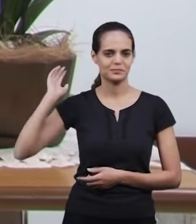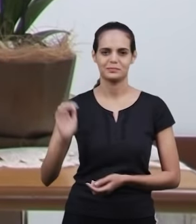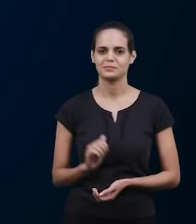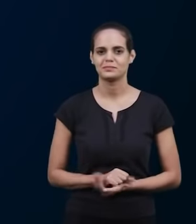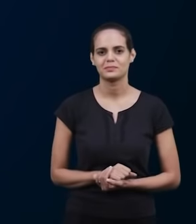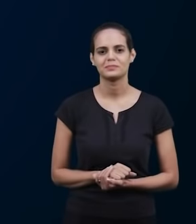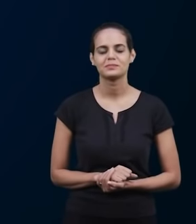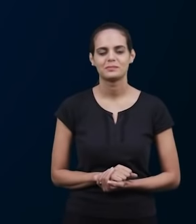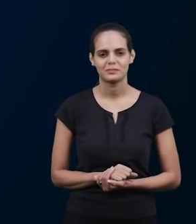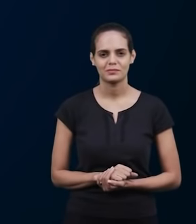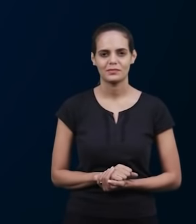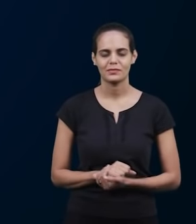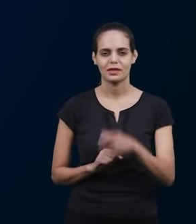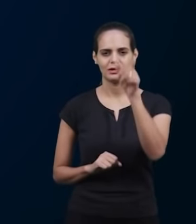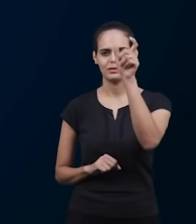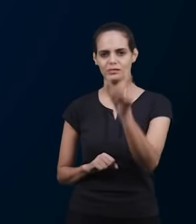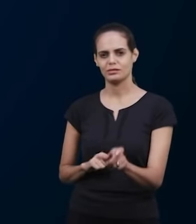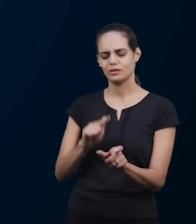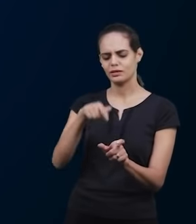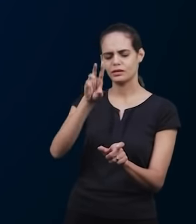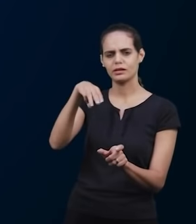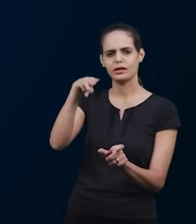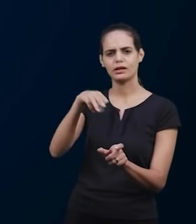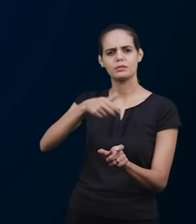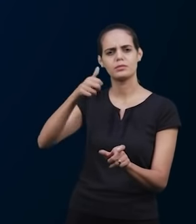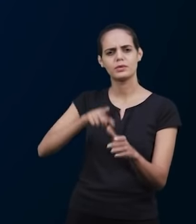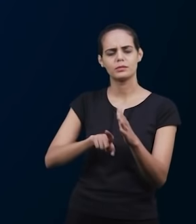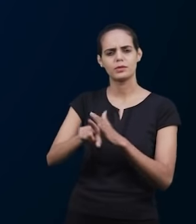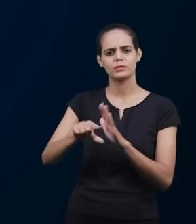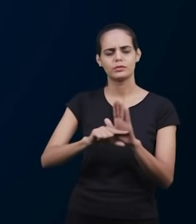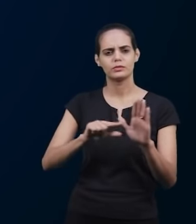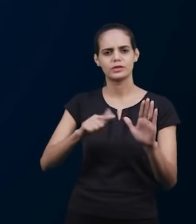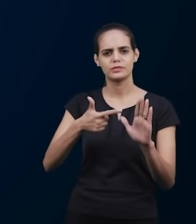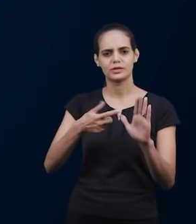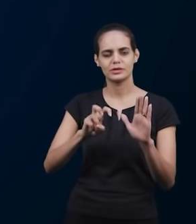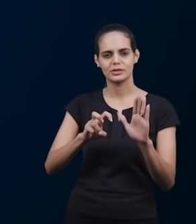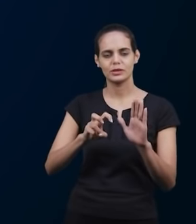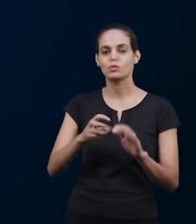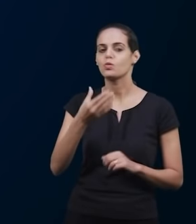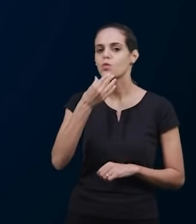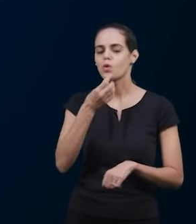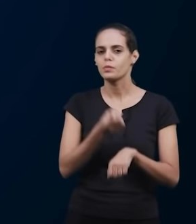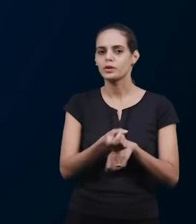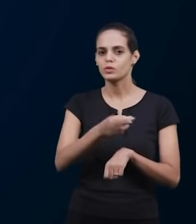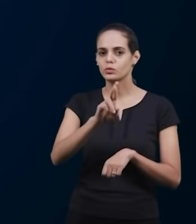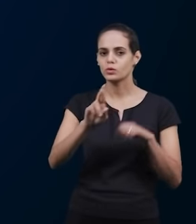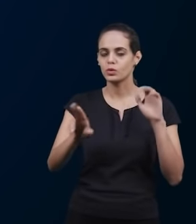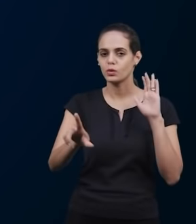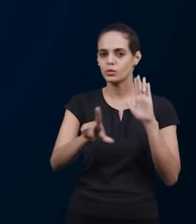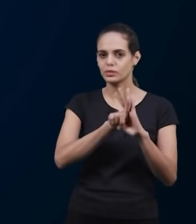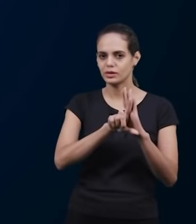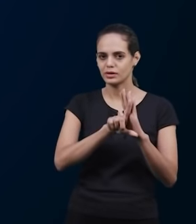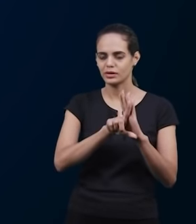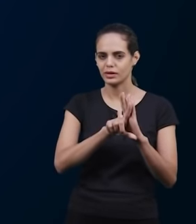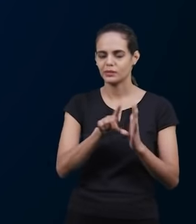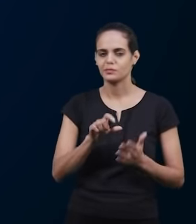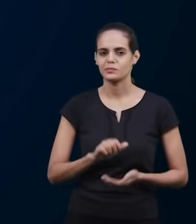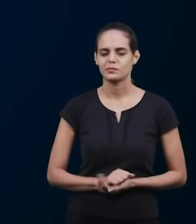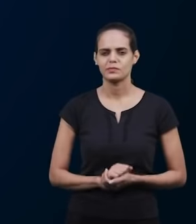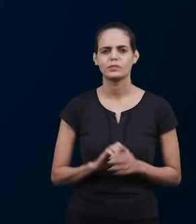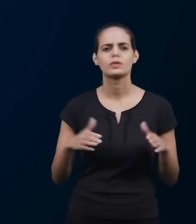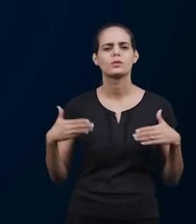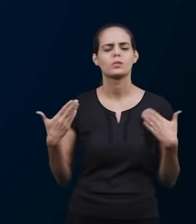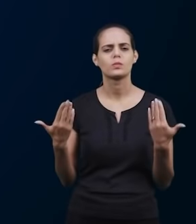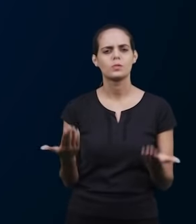ouvi-la. Quem fez a primeira pergunta que está no verso 25? Doutor da Lei. Qual foi a